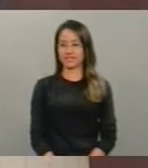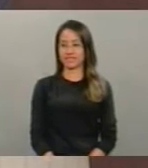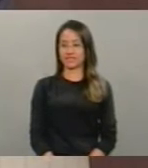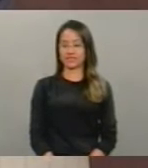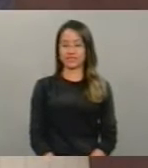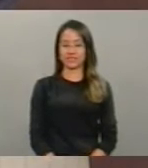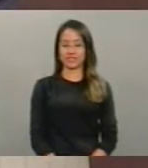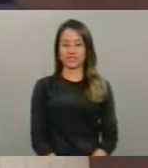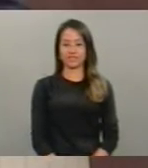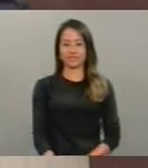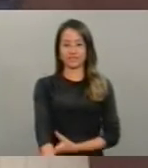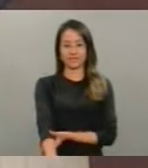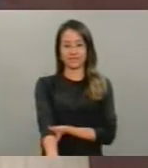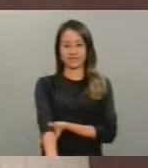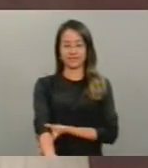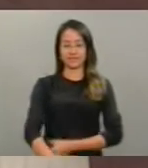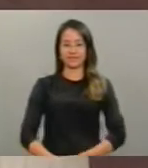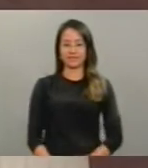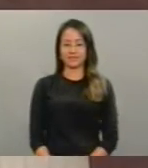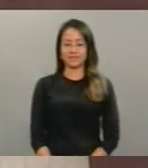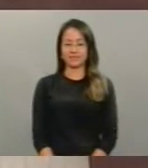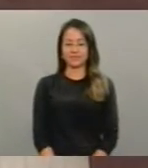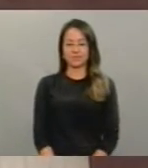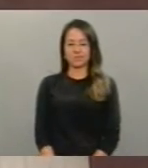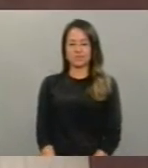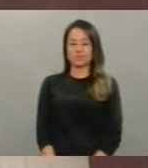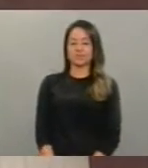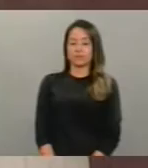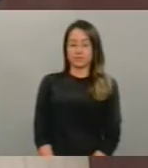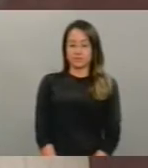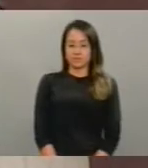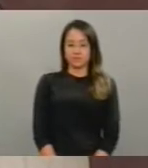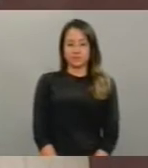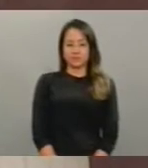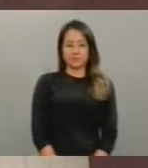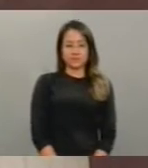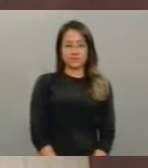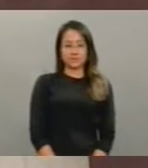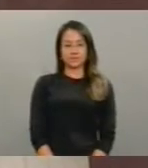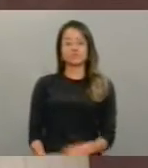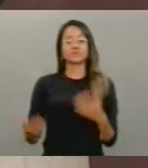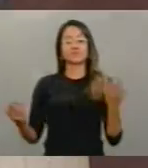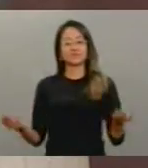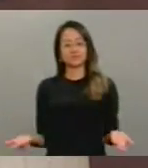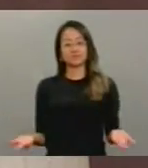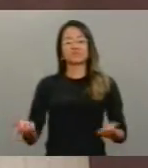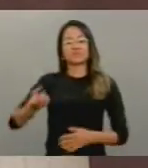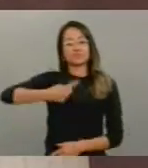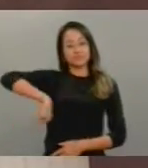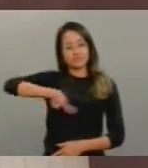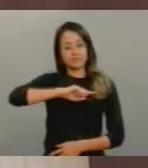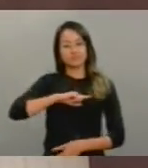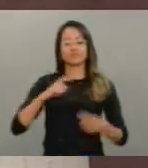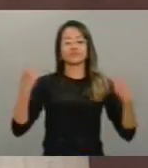Eu lhe agradeço, presidente Heitor Ferrer. E, veja, nós precisamos